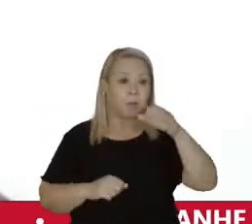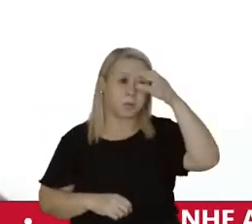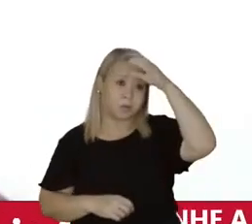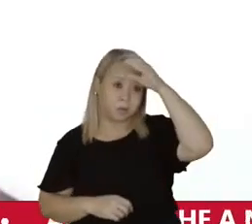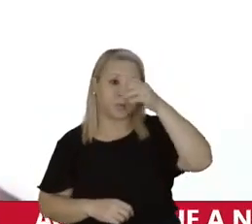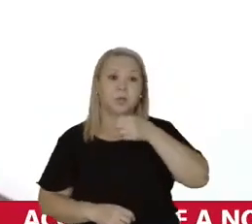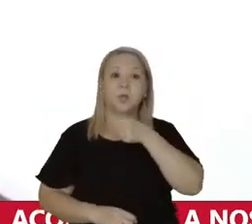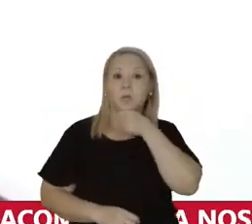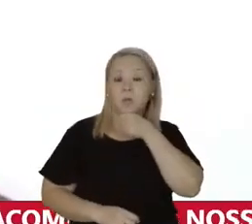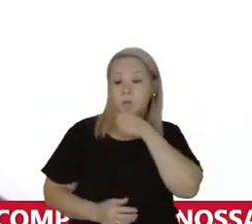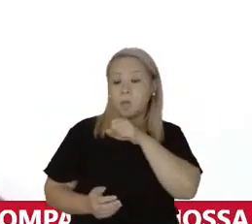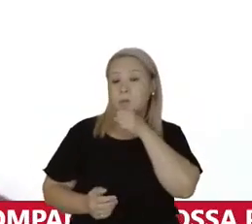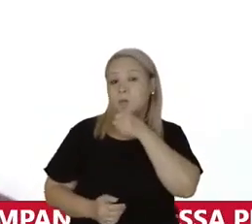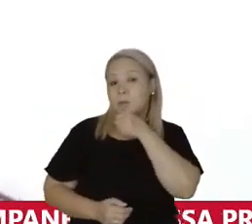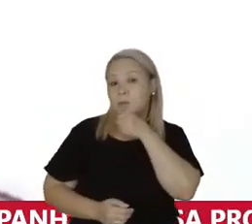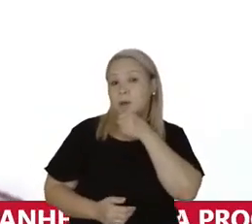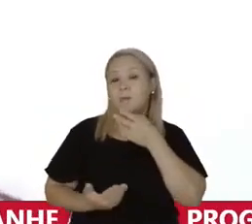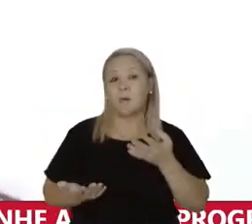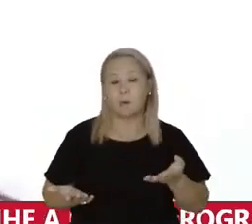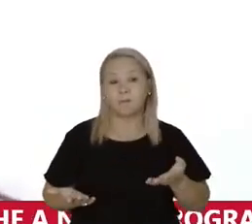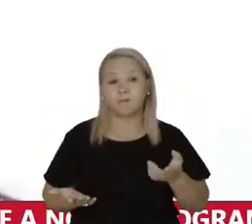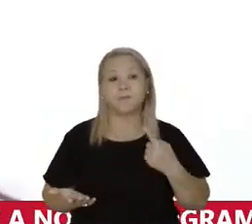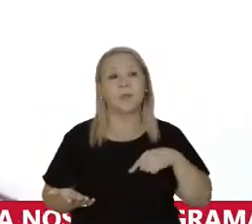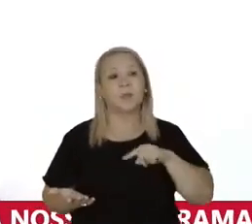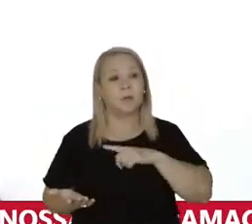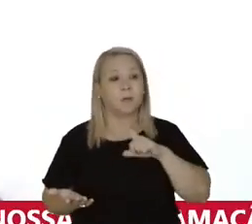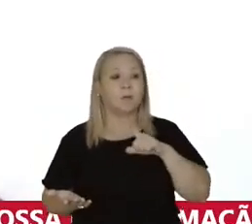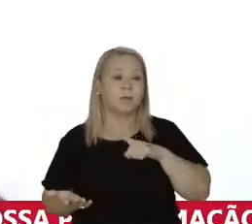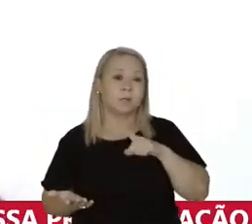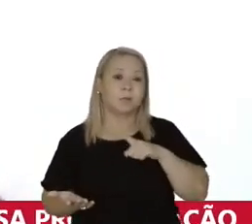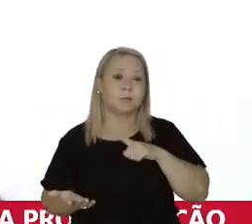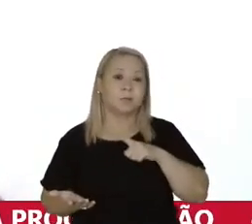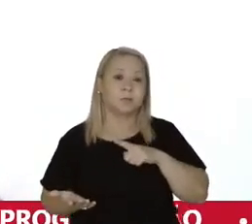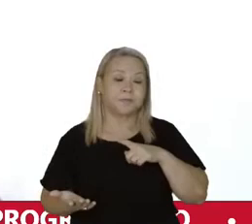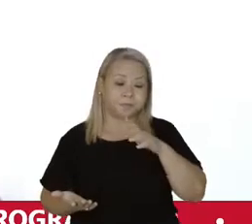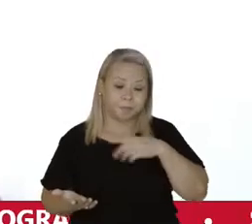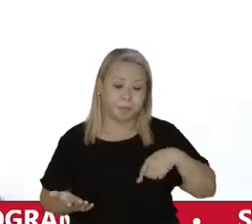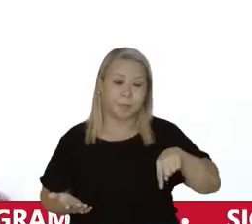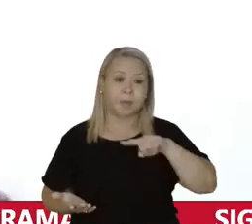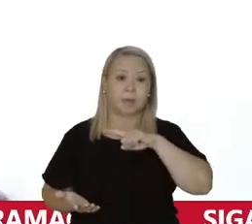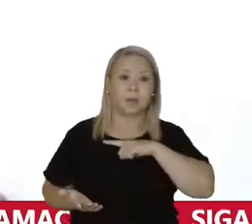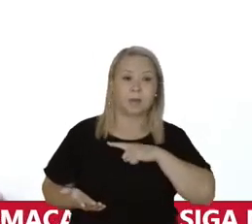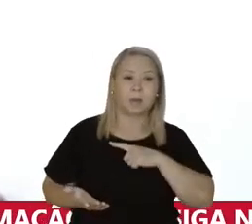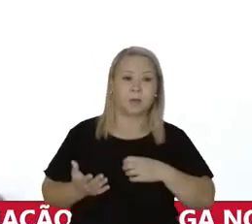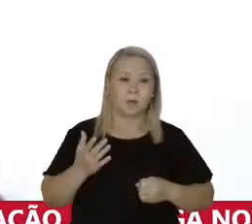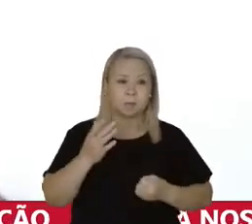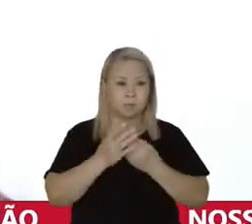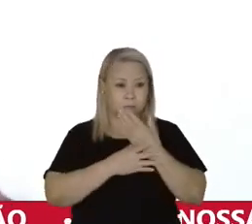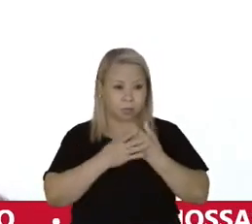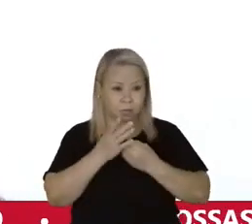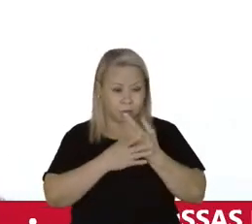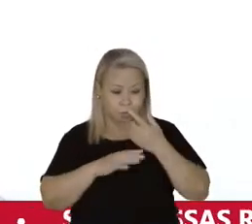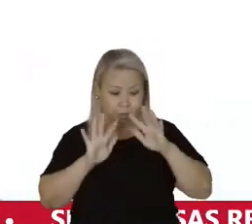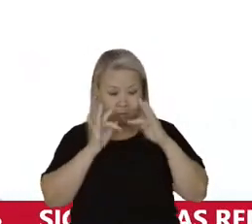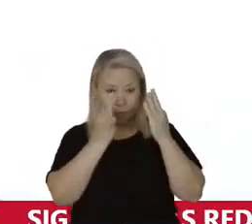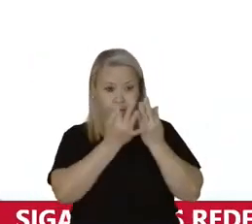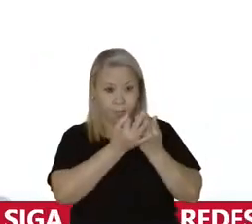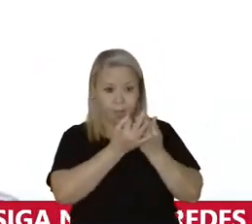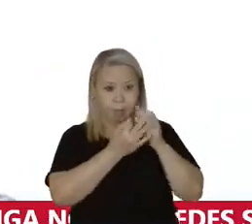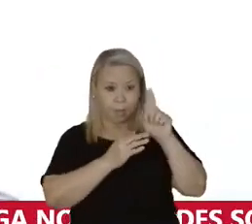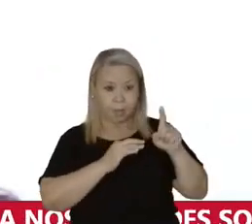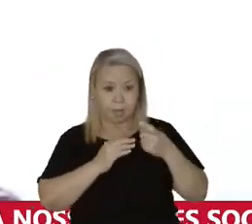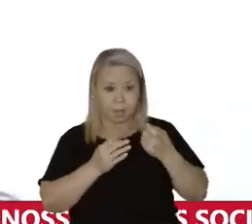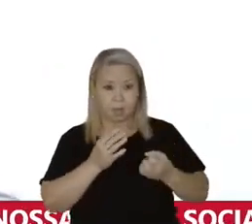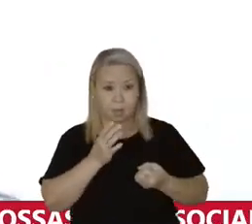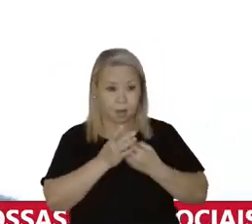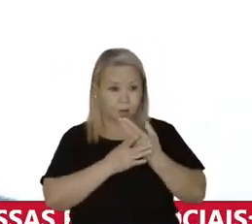né? A gente tem na nossa concepção de família, que é uma